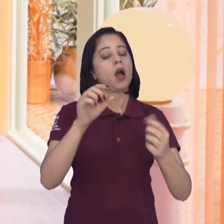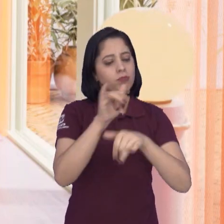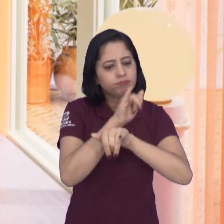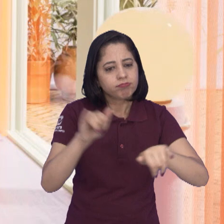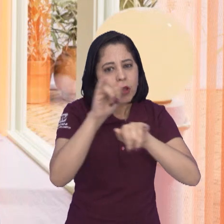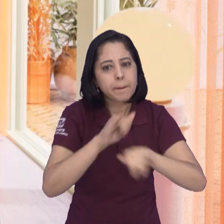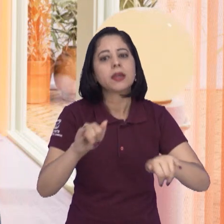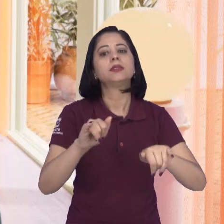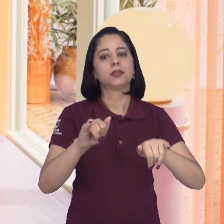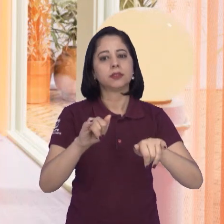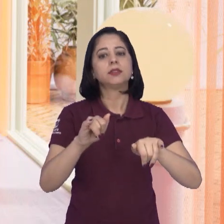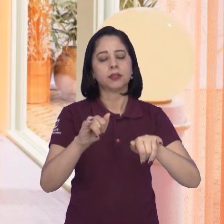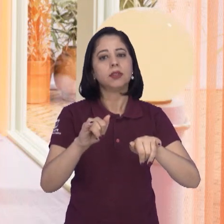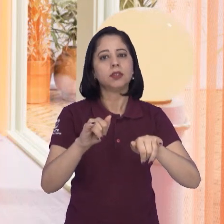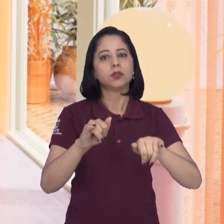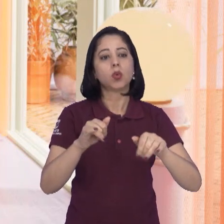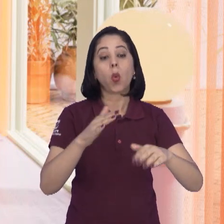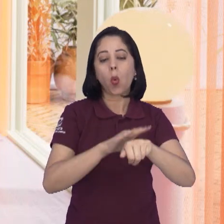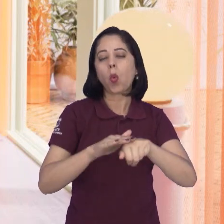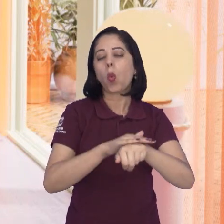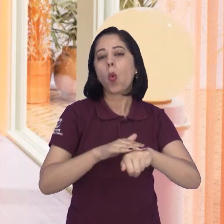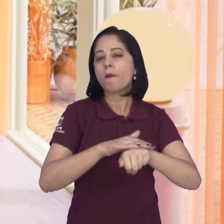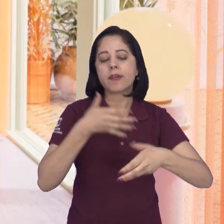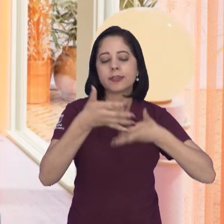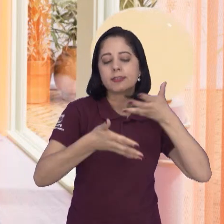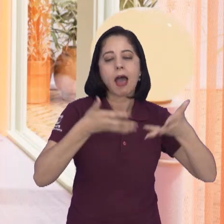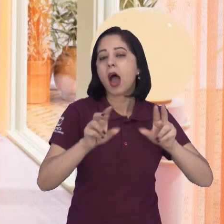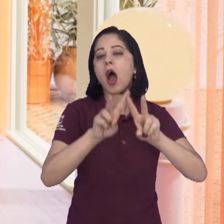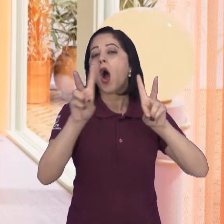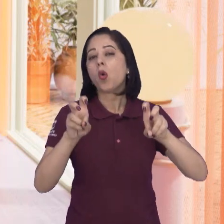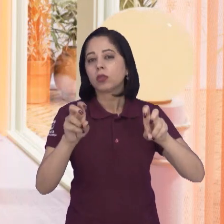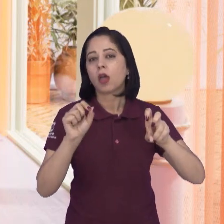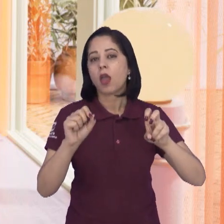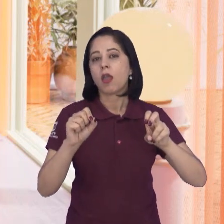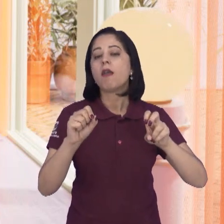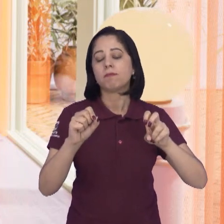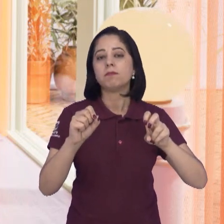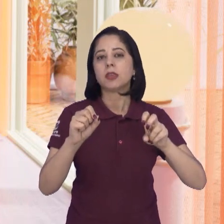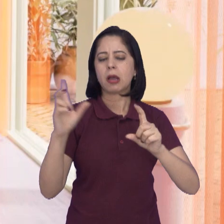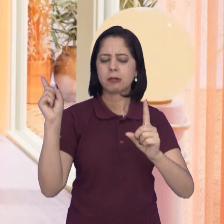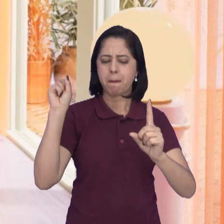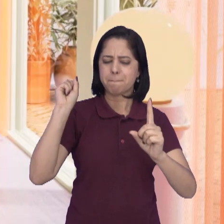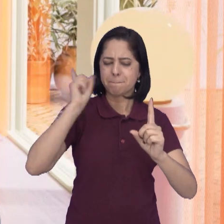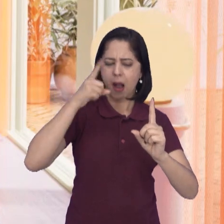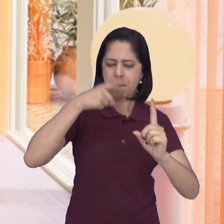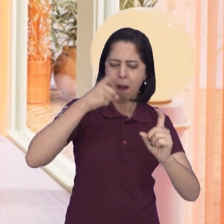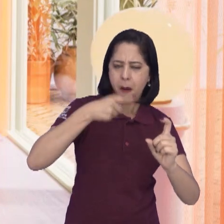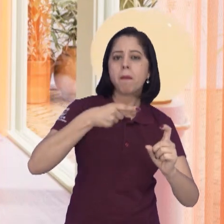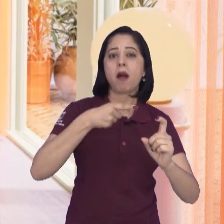que realmente fale sobre a importância, né, de denunciar, de realmente erradicar esse assédio e